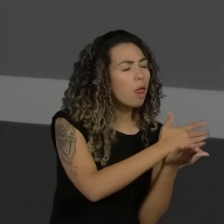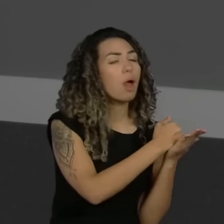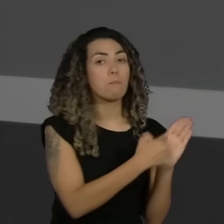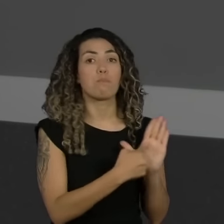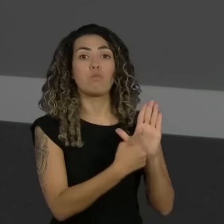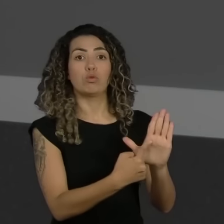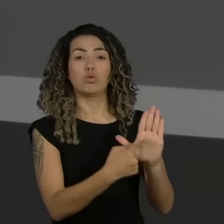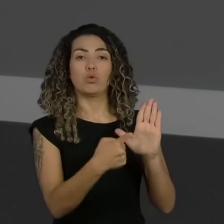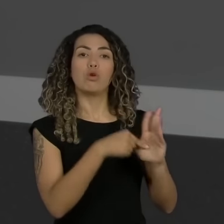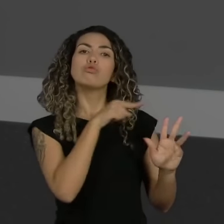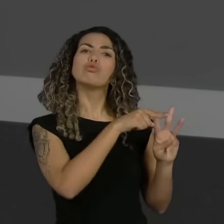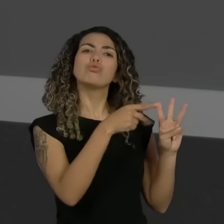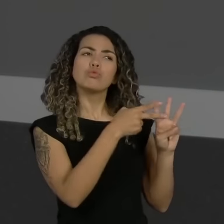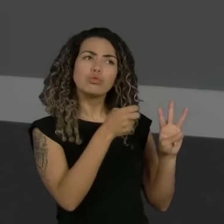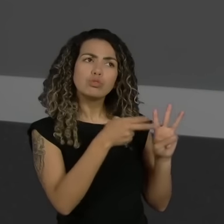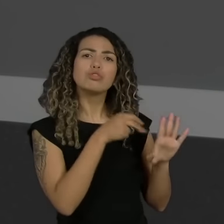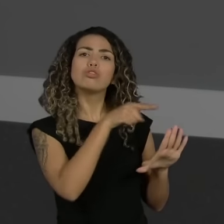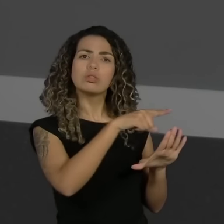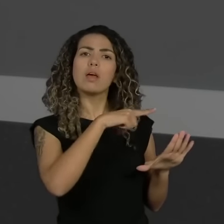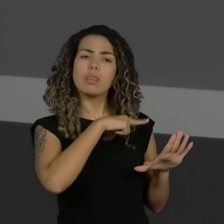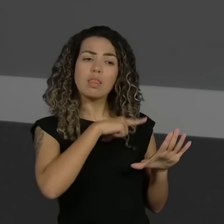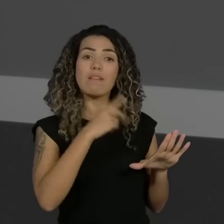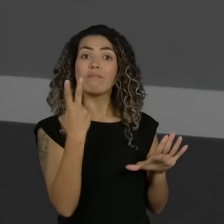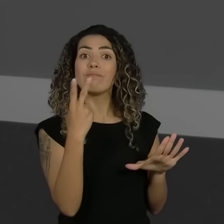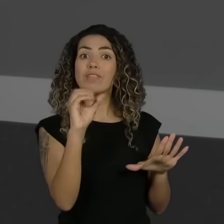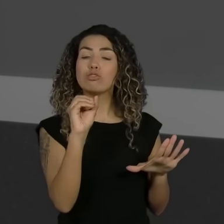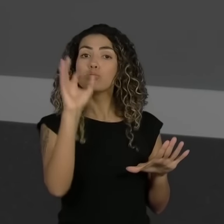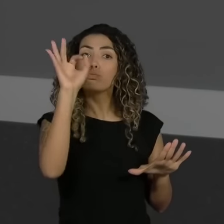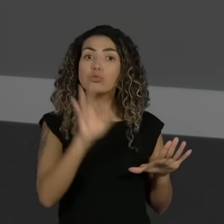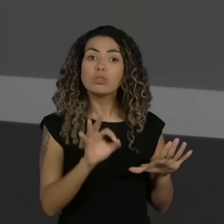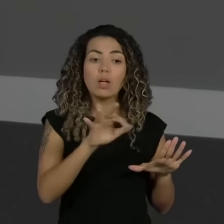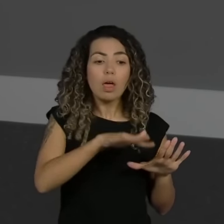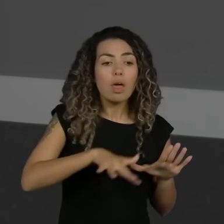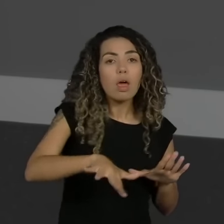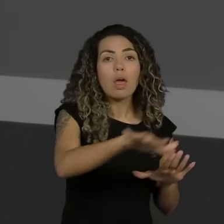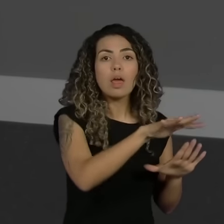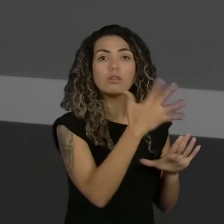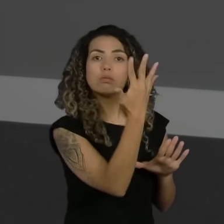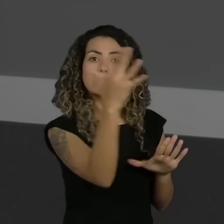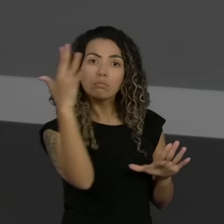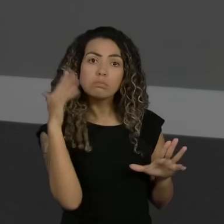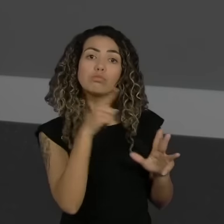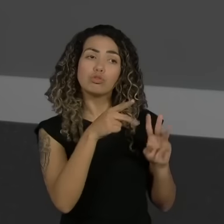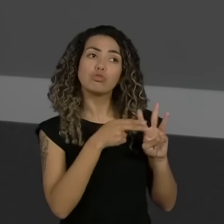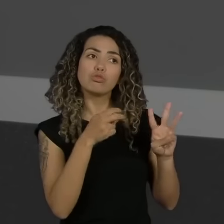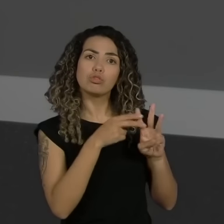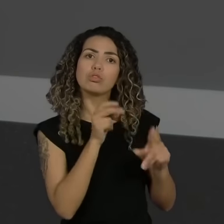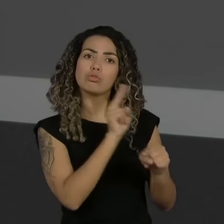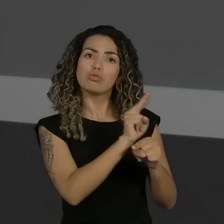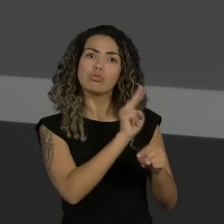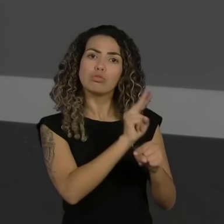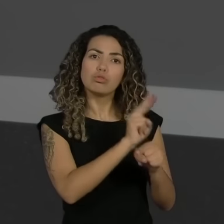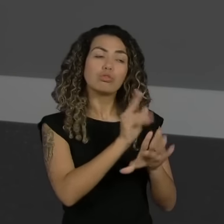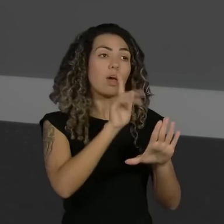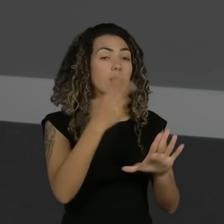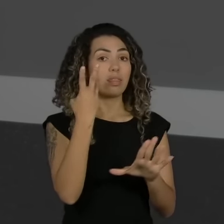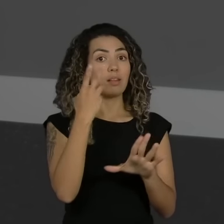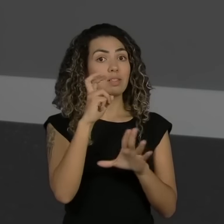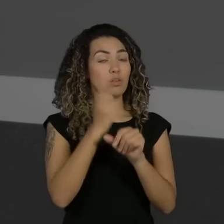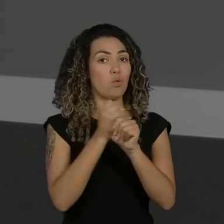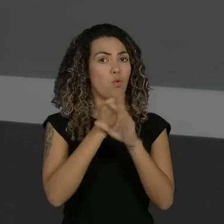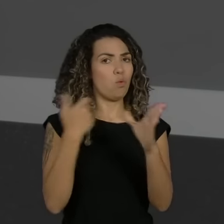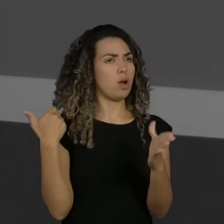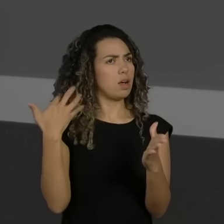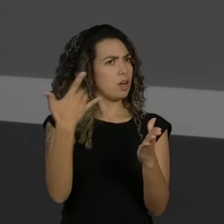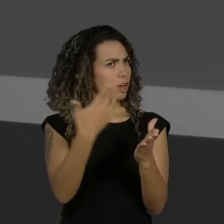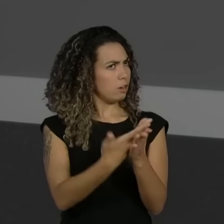indígenas protegiam mais de 20% dos biomas brasileiros, isso numa conta dos últimos 35 anos.